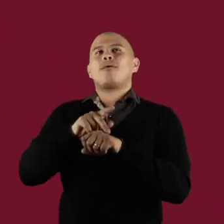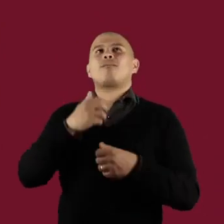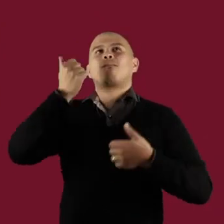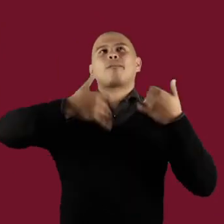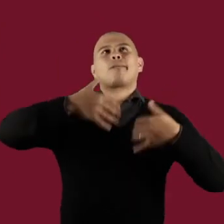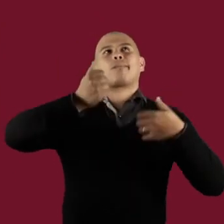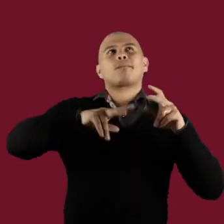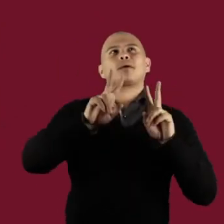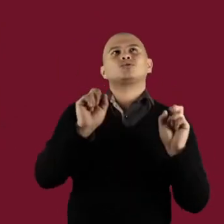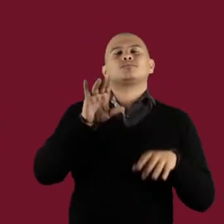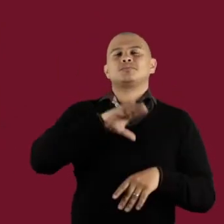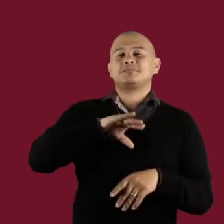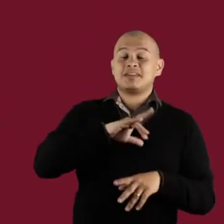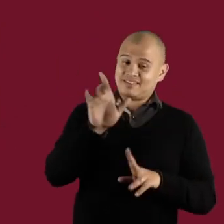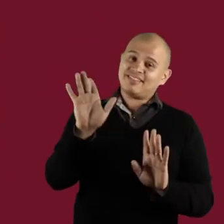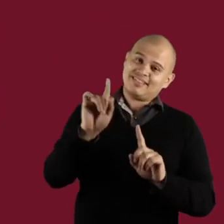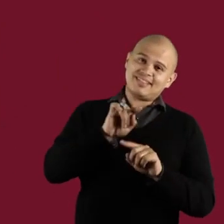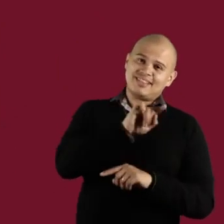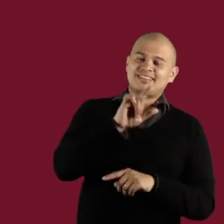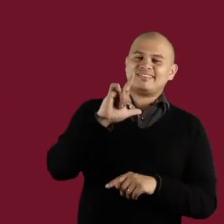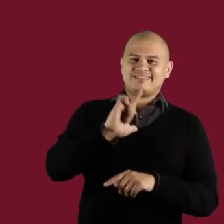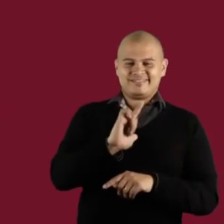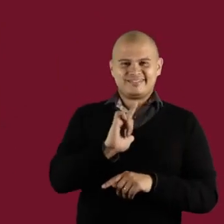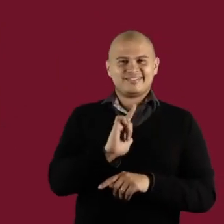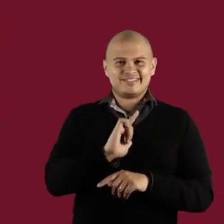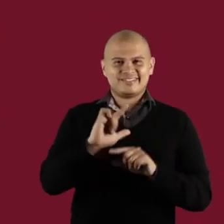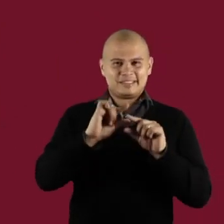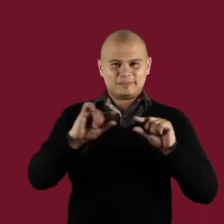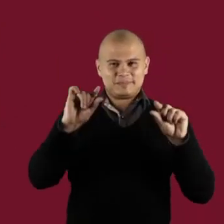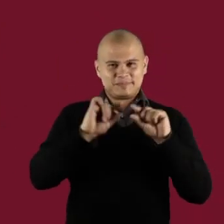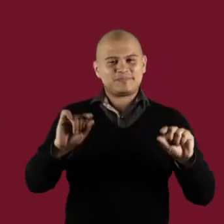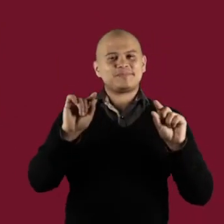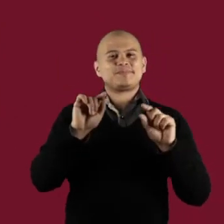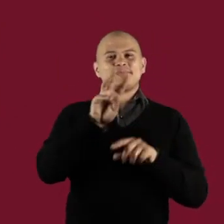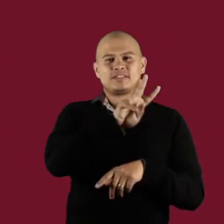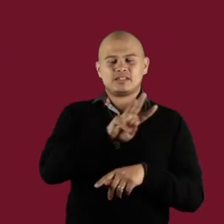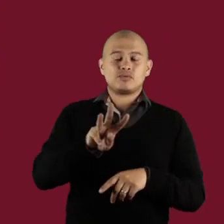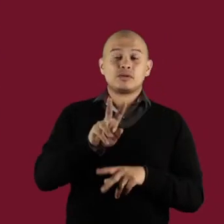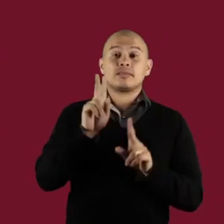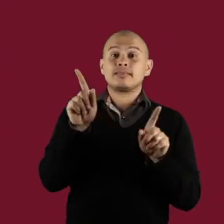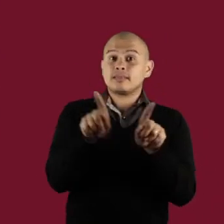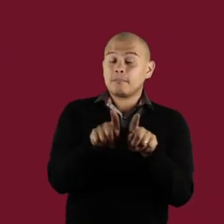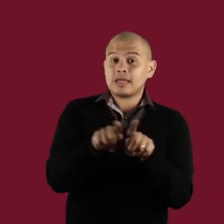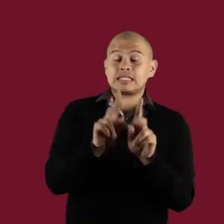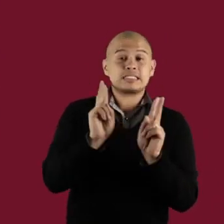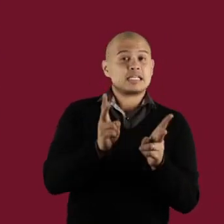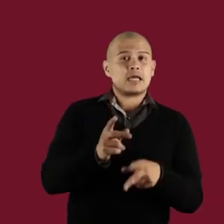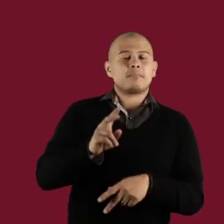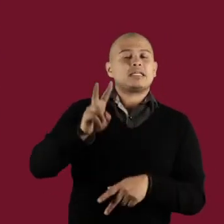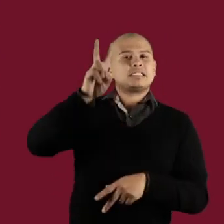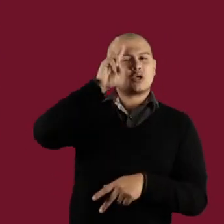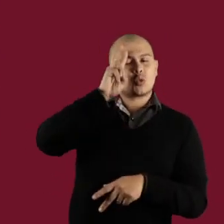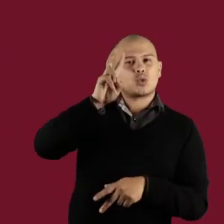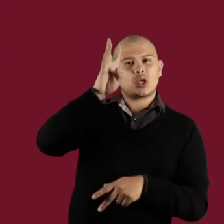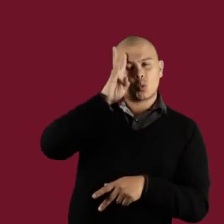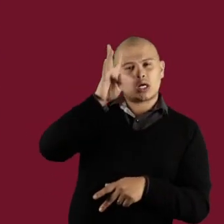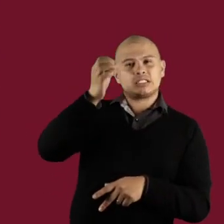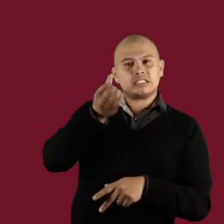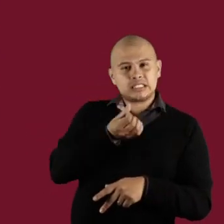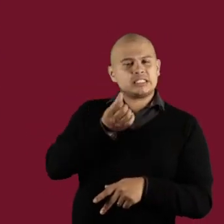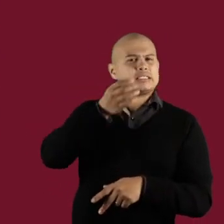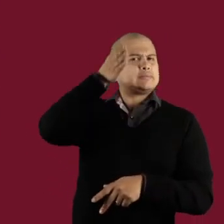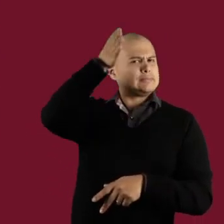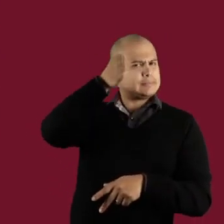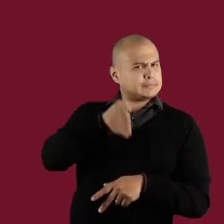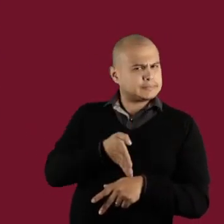este material lá. Todas as semanas, a segunda, quarta e sexta, nós produzimos o Destaque ONU News, com imagens de primeira